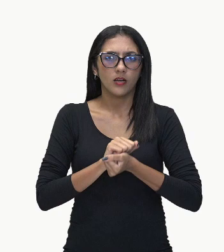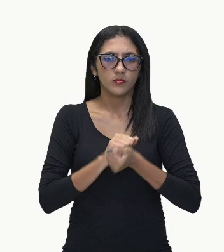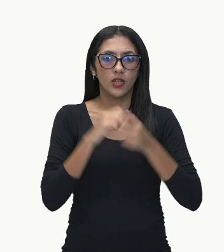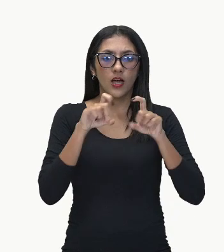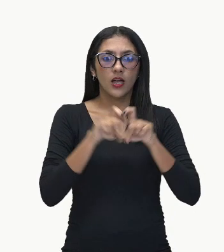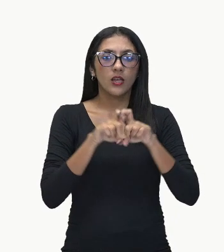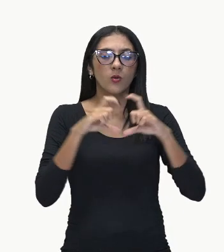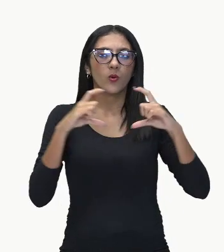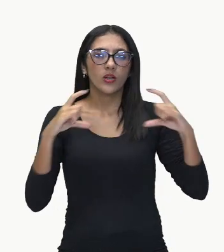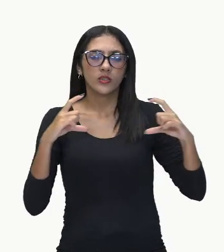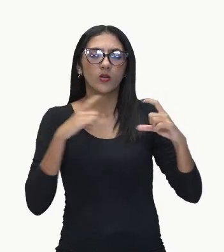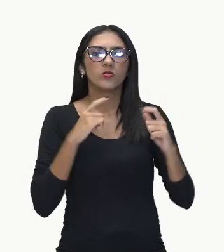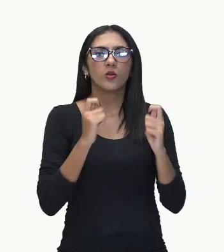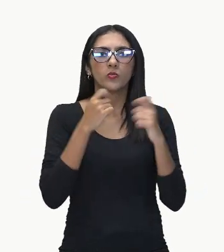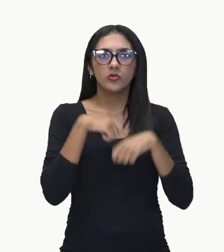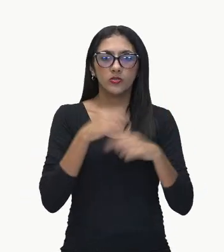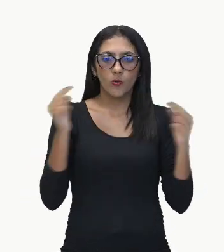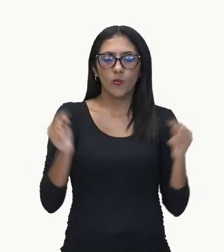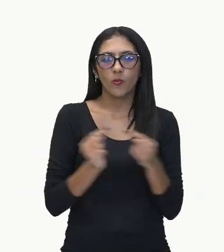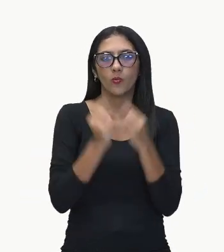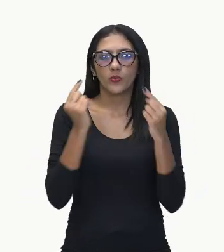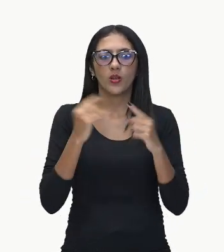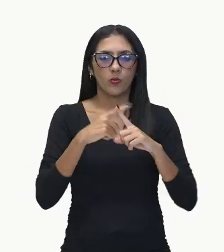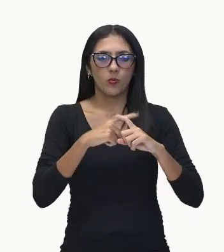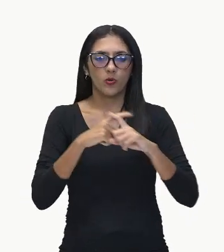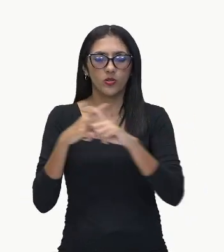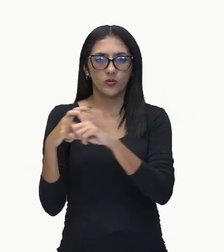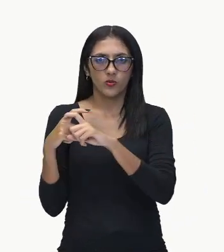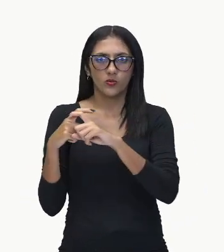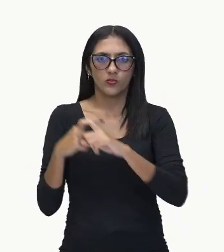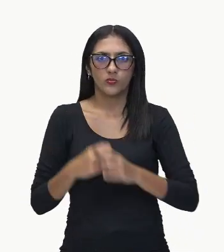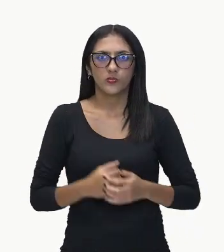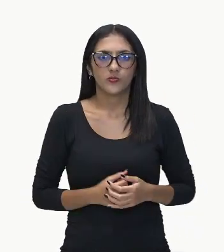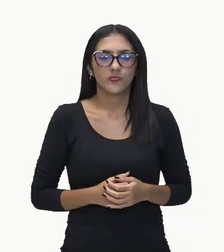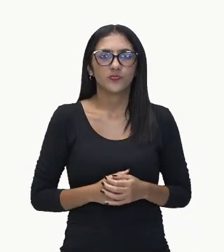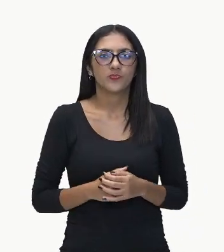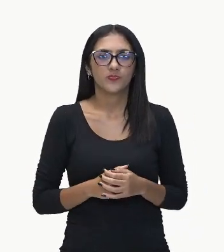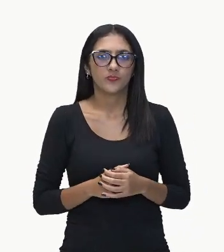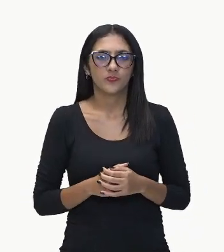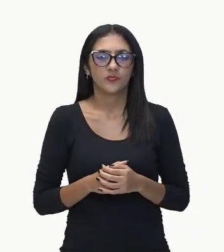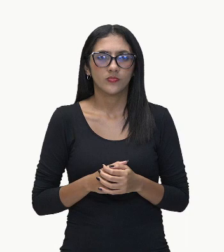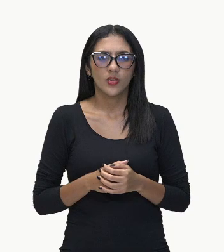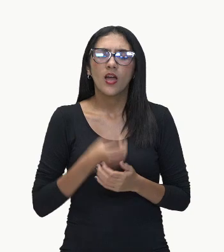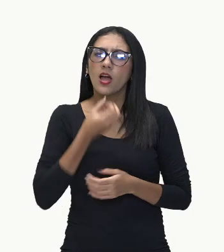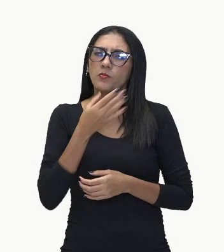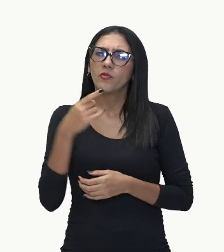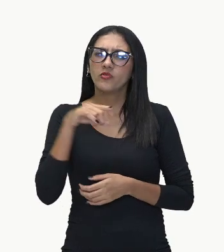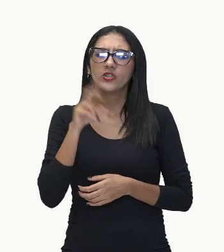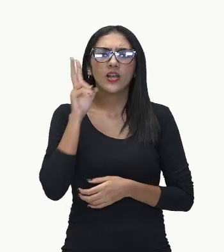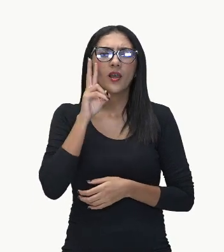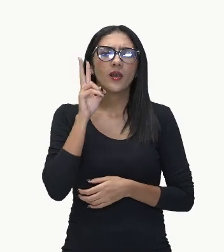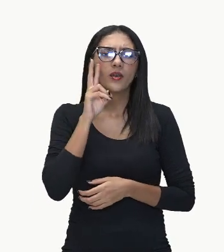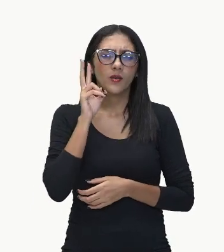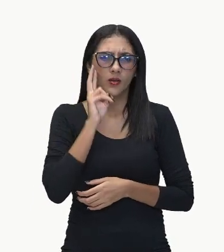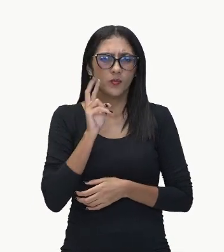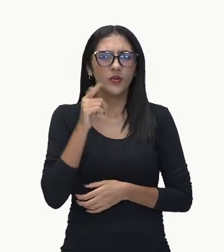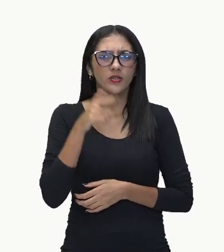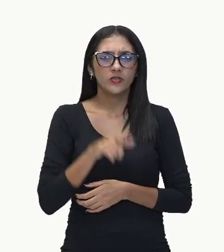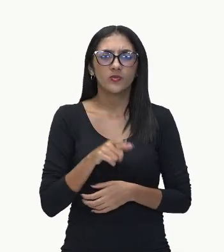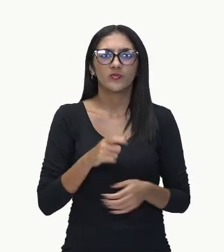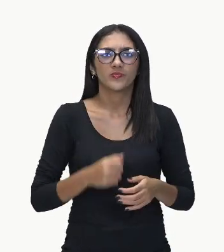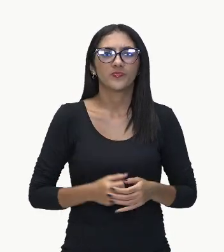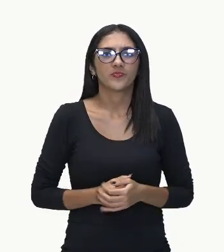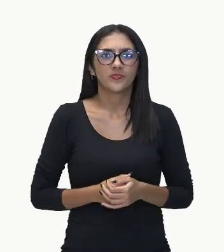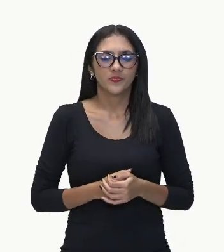quadrado perfeito por falar quadrado perfeito vale a pena a gente relembrar isso aqui ó olha só temos aqui a